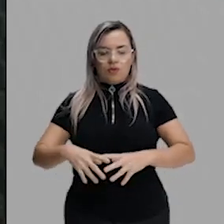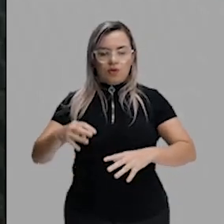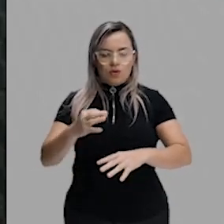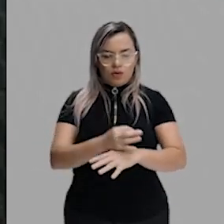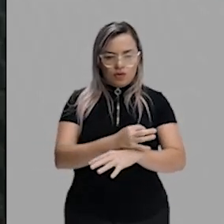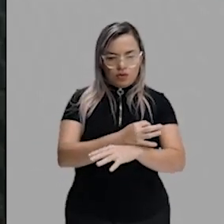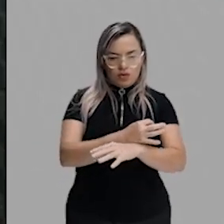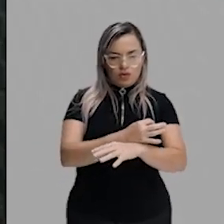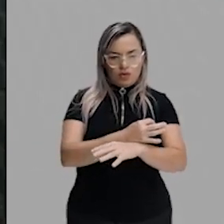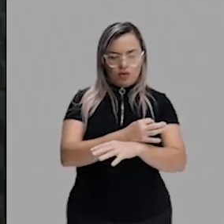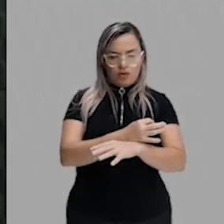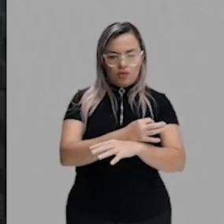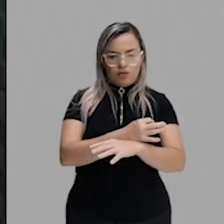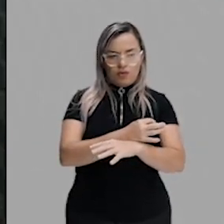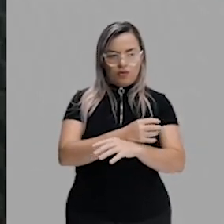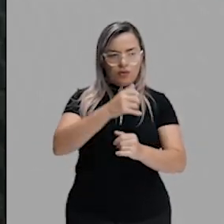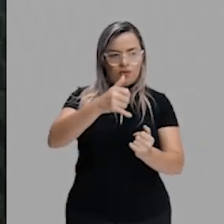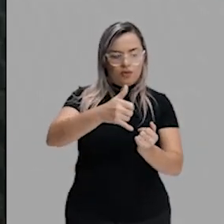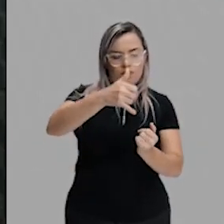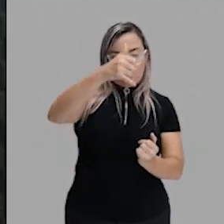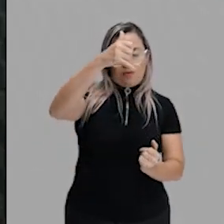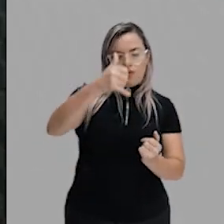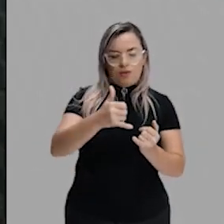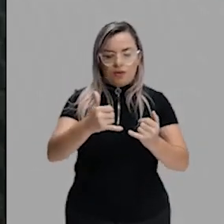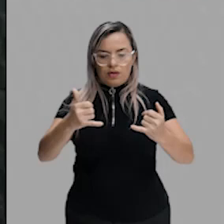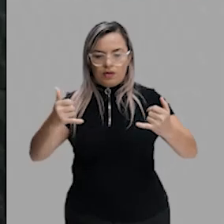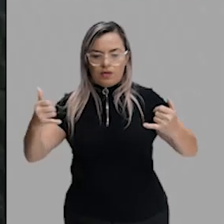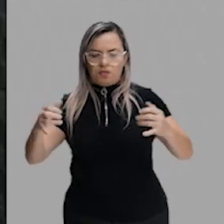É muito simples. Certo?